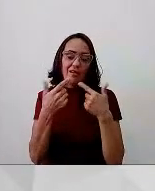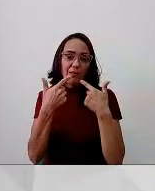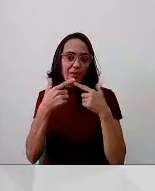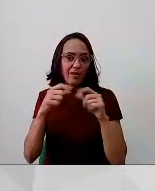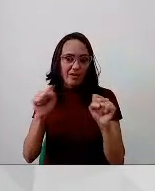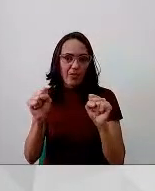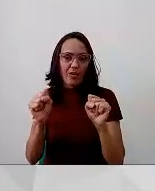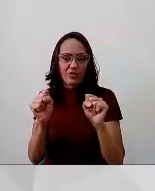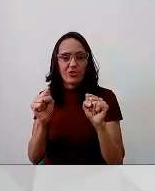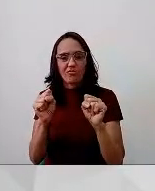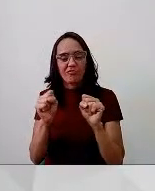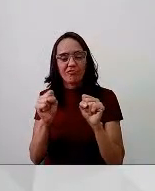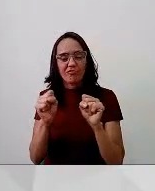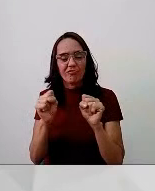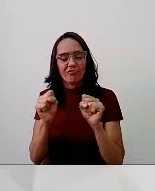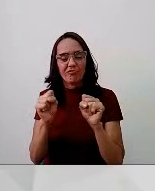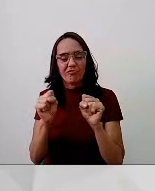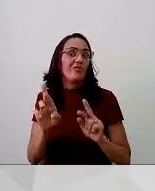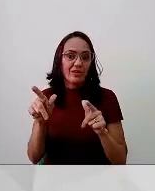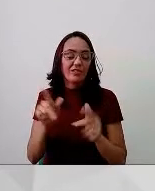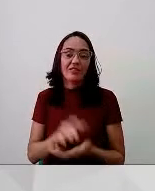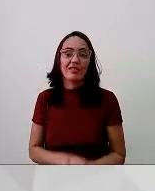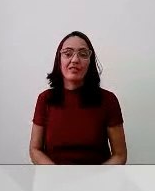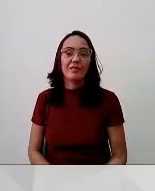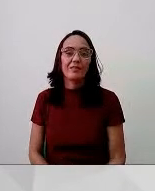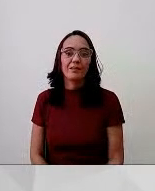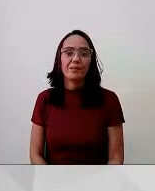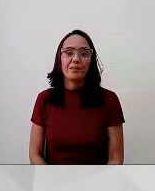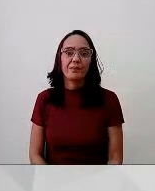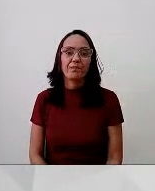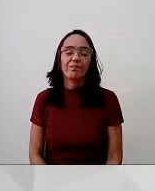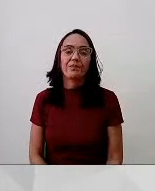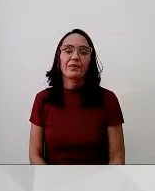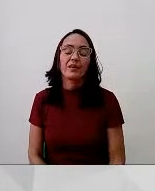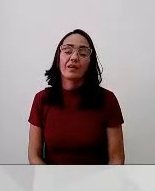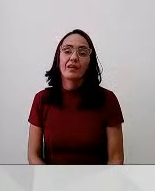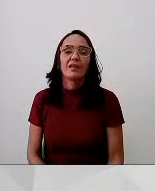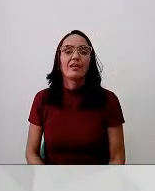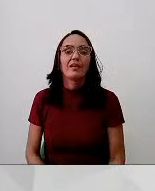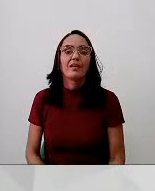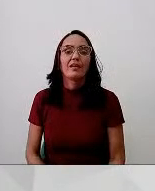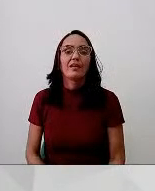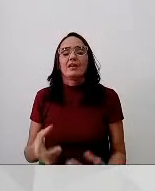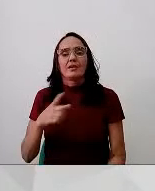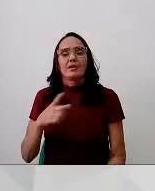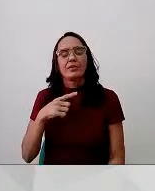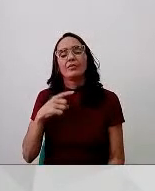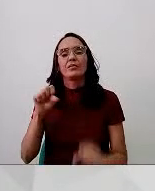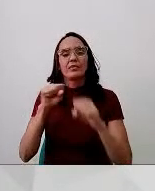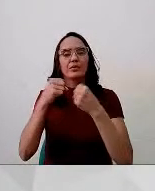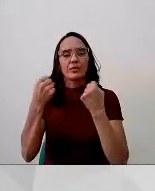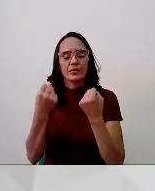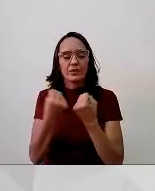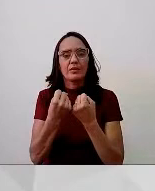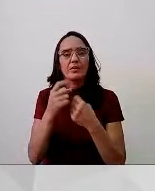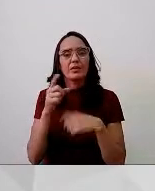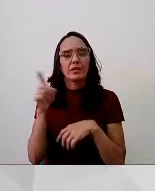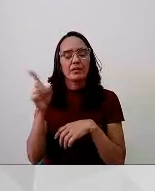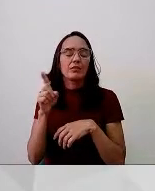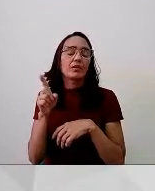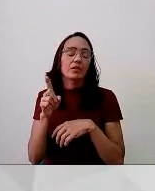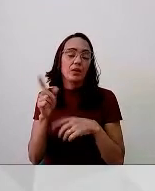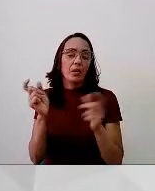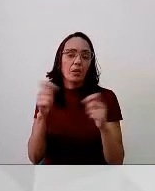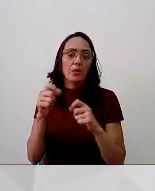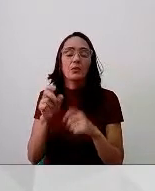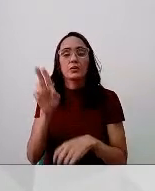disse que no seminário virtual de ontem, a IBM mostrou que pode ser usado em conjunto com as redes